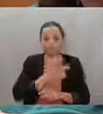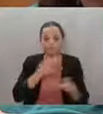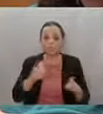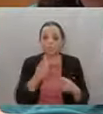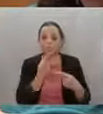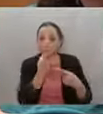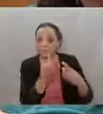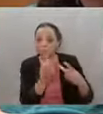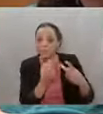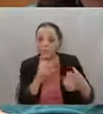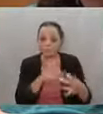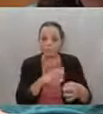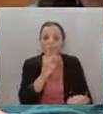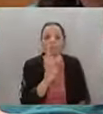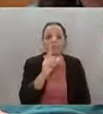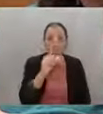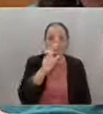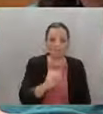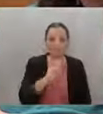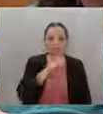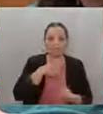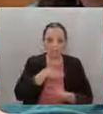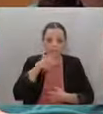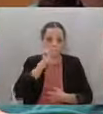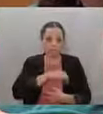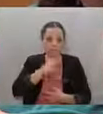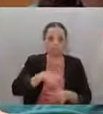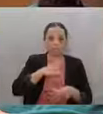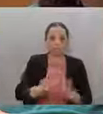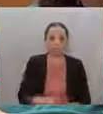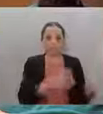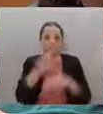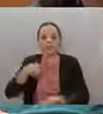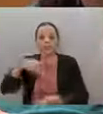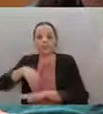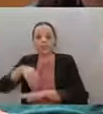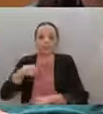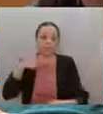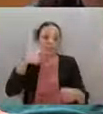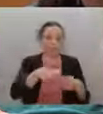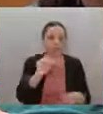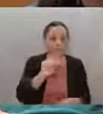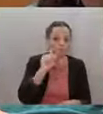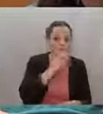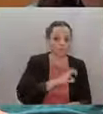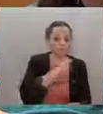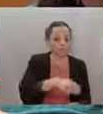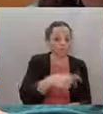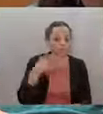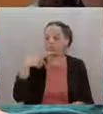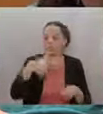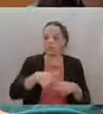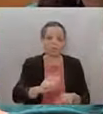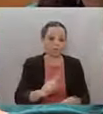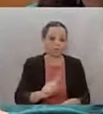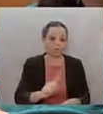sobre a VLS que tanto incomodam o Sr. Presidente, mas sim para comentar... Eu não interrompi, Sr. Presidente. Eu não interrompi.